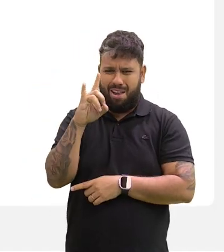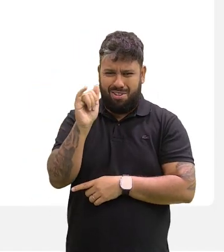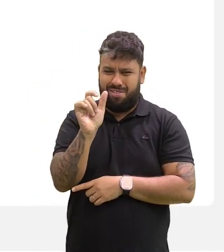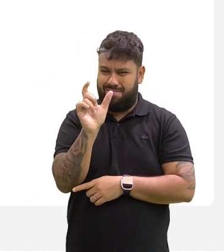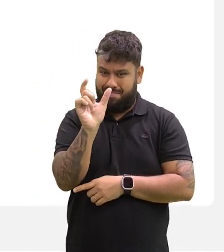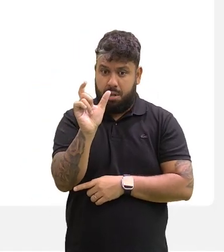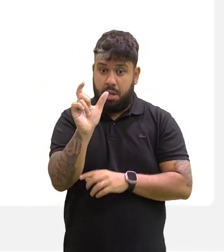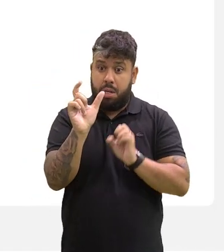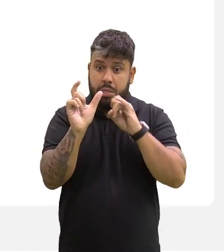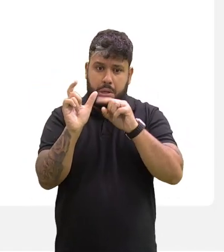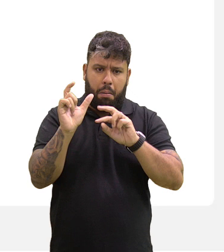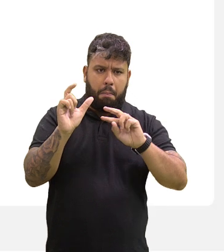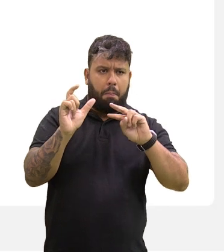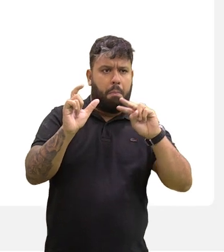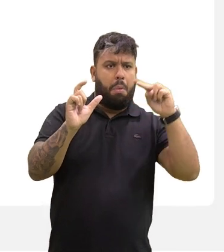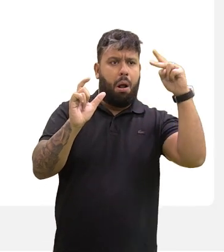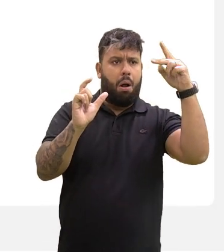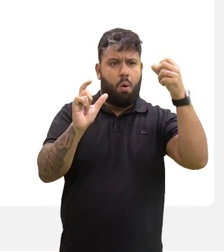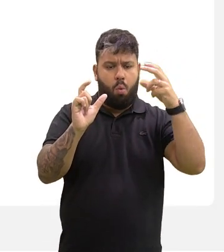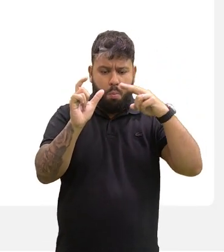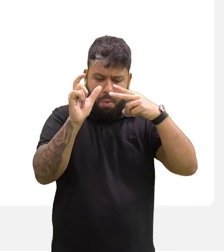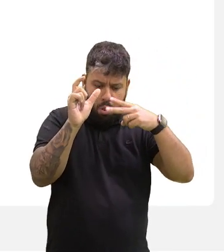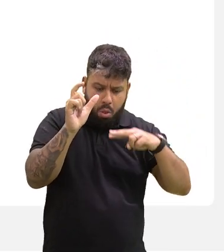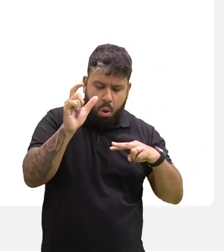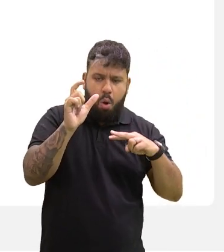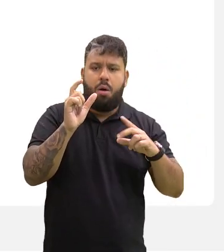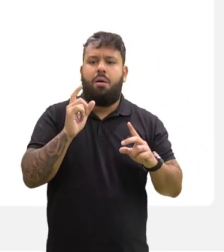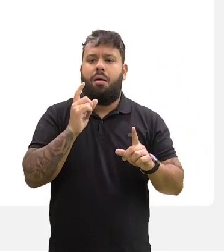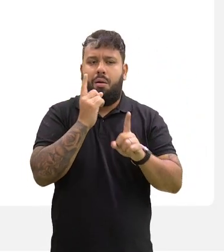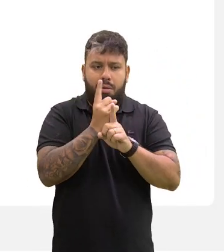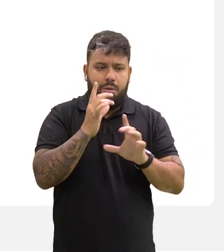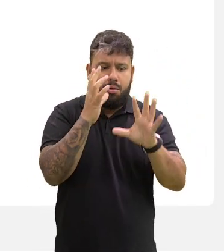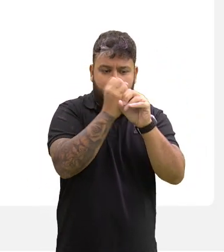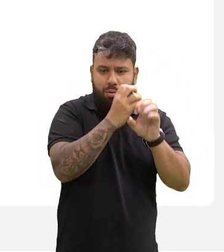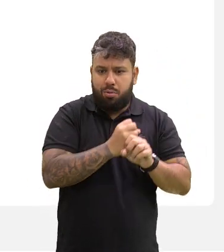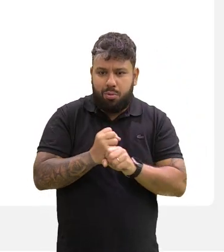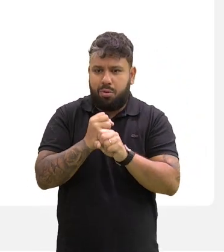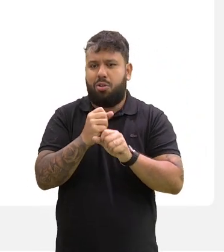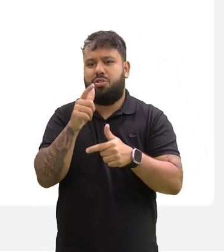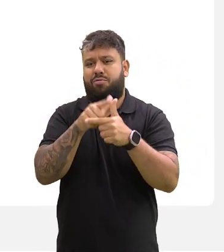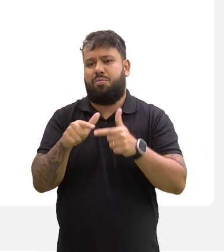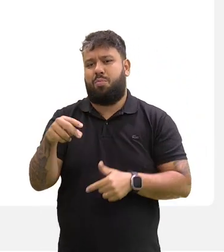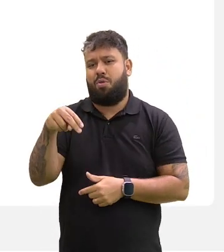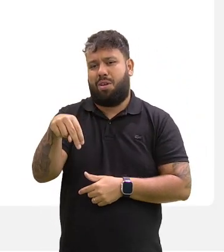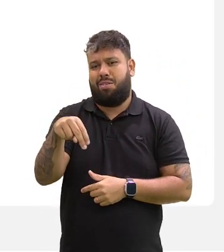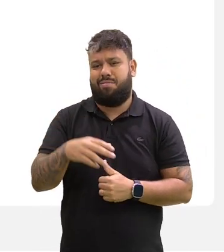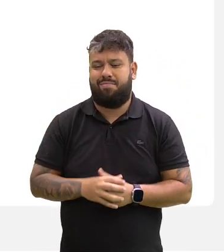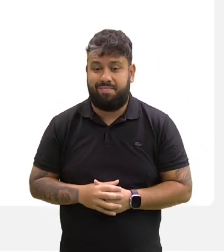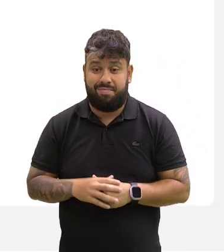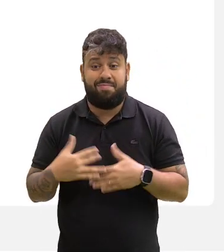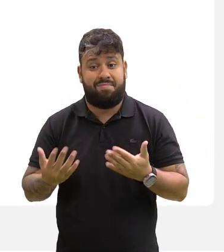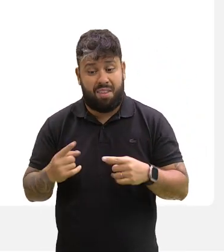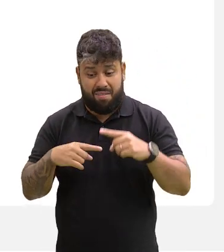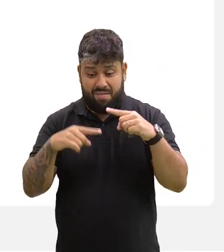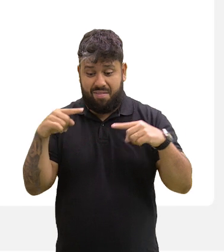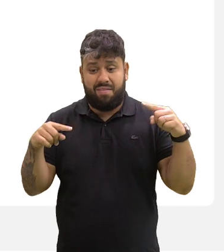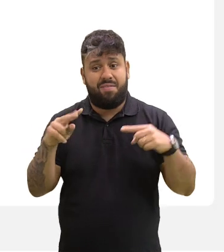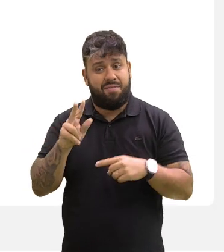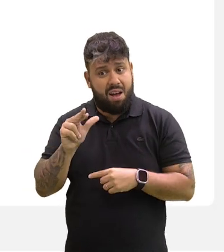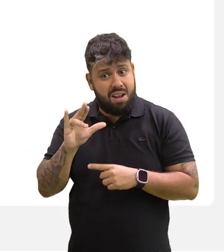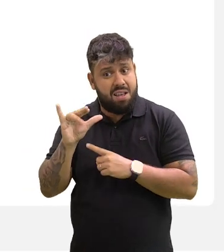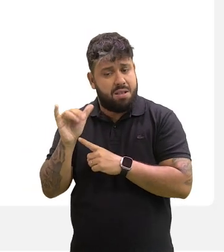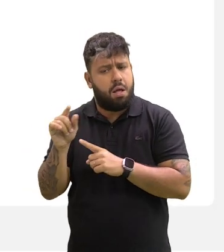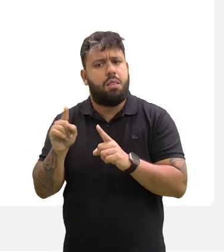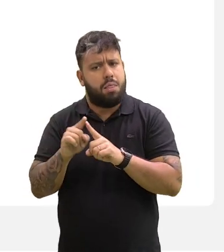é chamado desvio quadrático, então é o somatório dos desvios quadráticos dividido por n. Em outras palavras, a variância também é uma média, só que a média